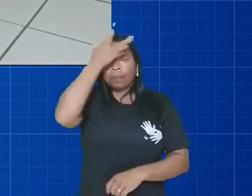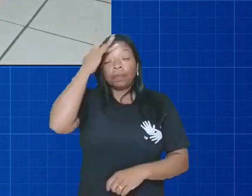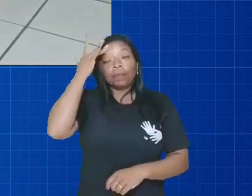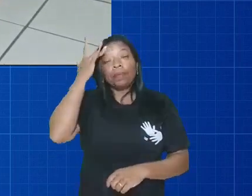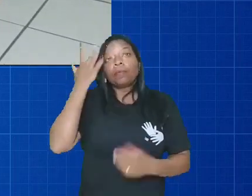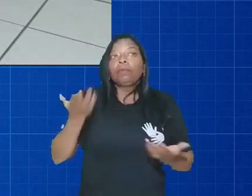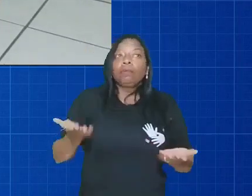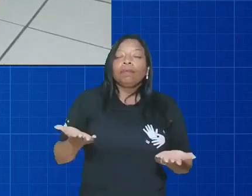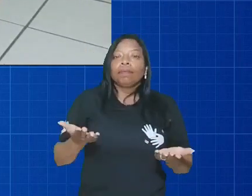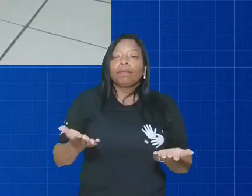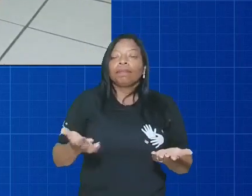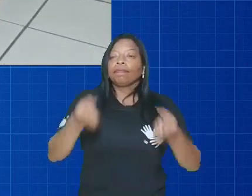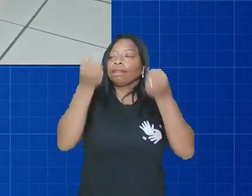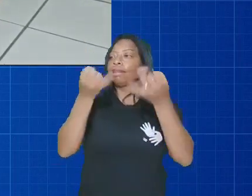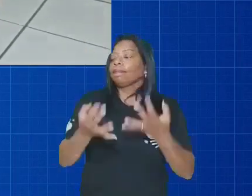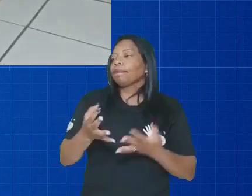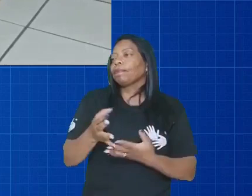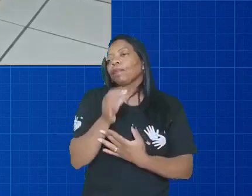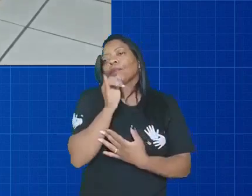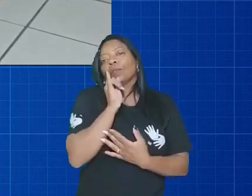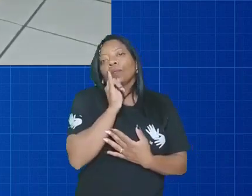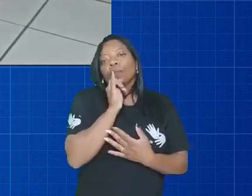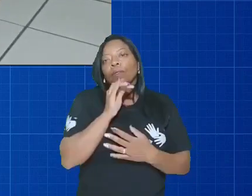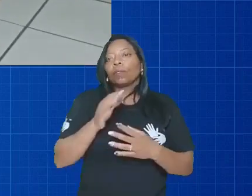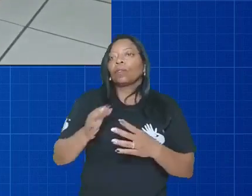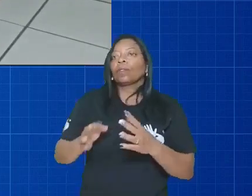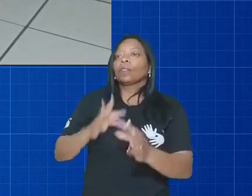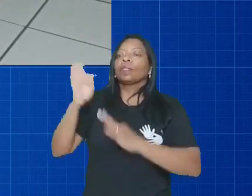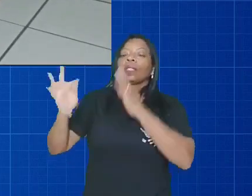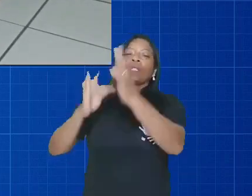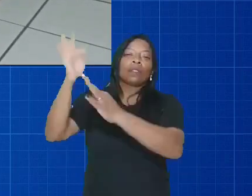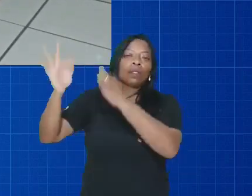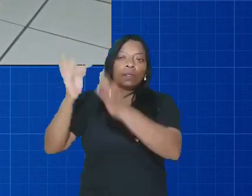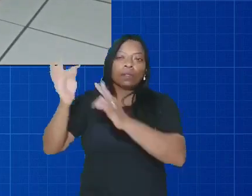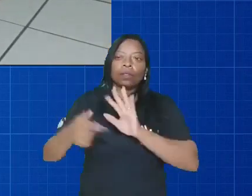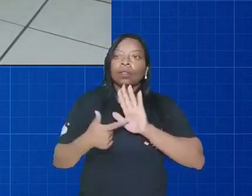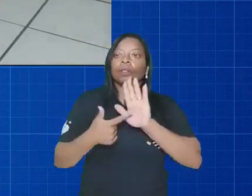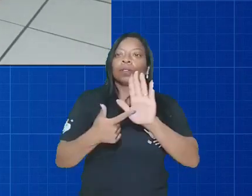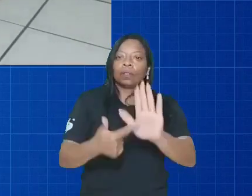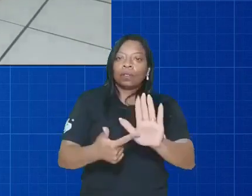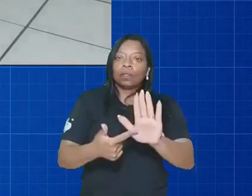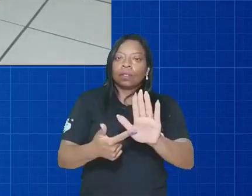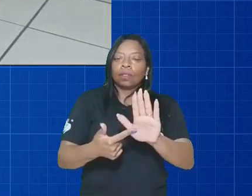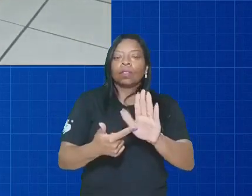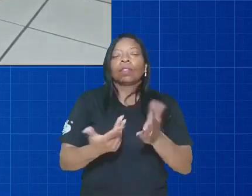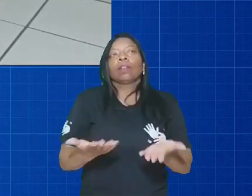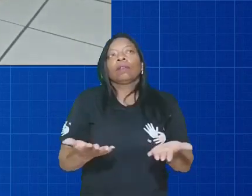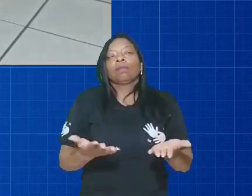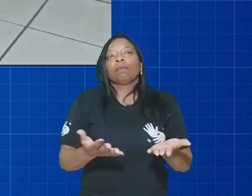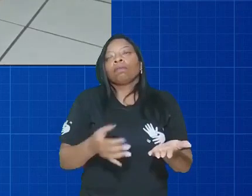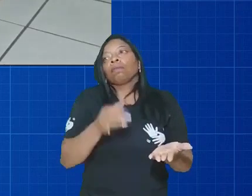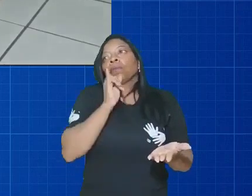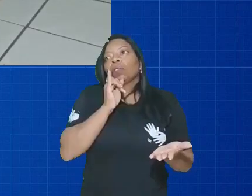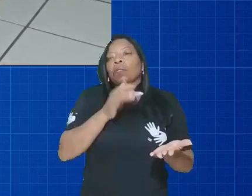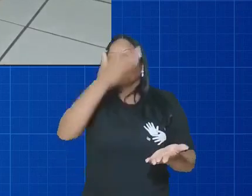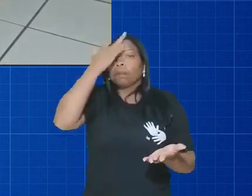algumas pessoas dizem, né, que a tecnologia ela veio, né, aproximou os distantes, né, e realmente afastou